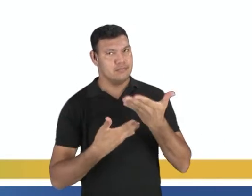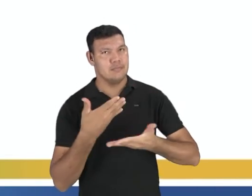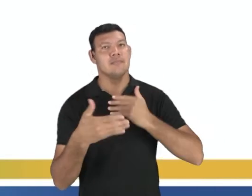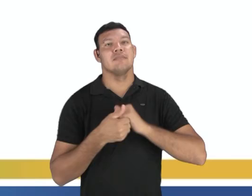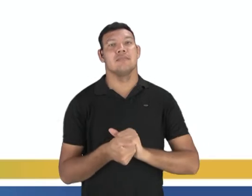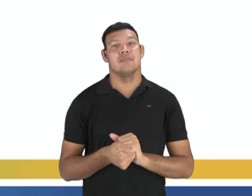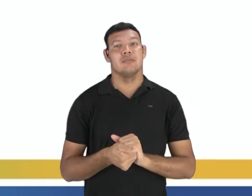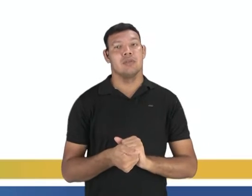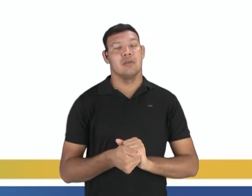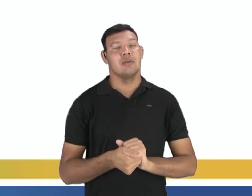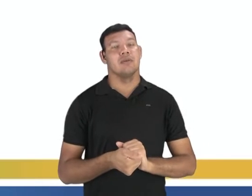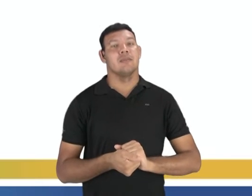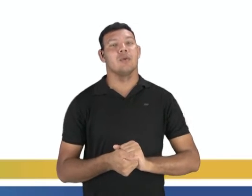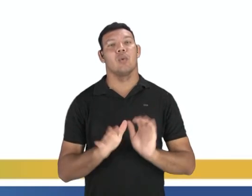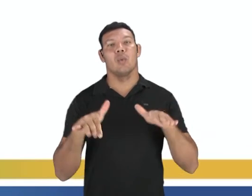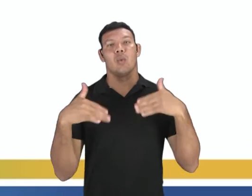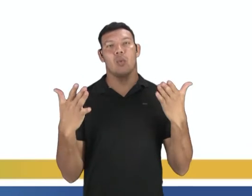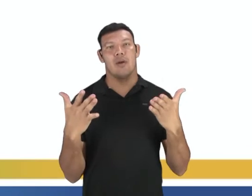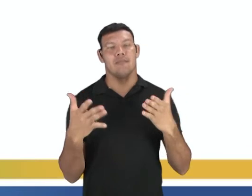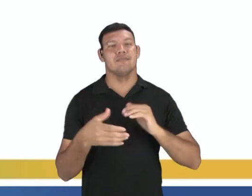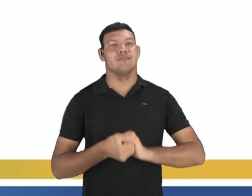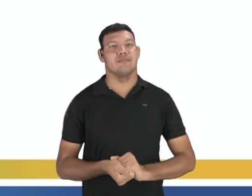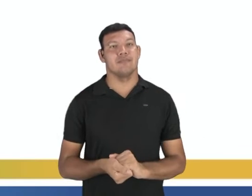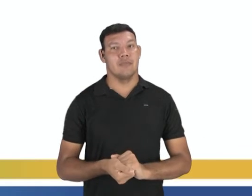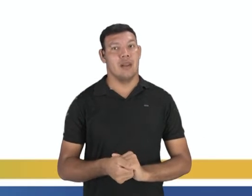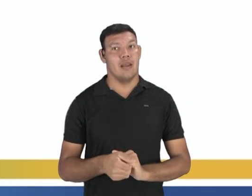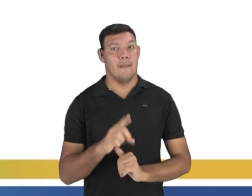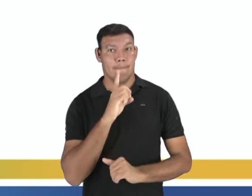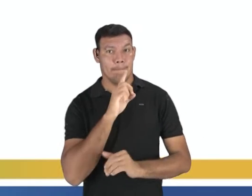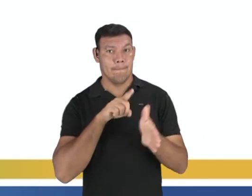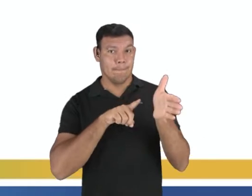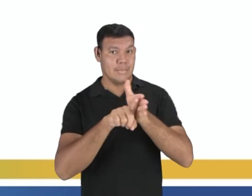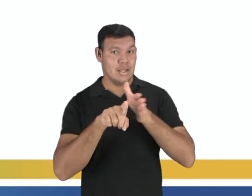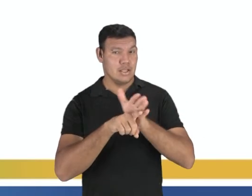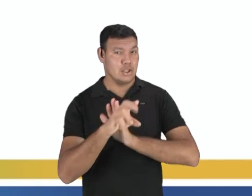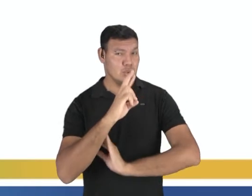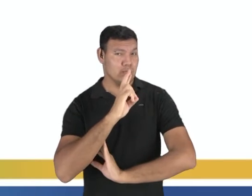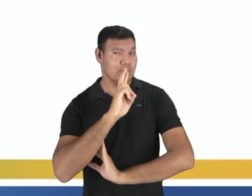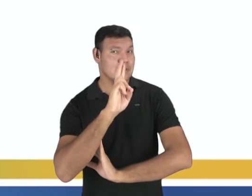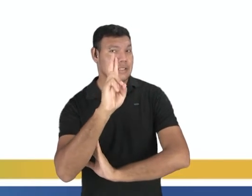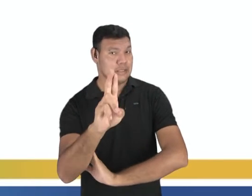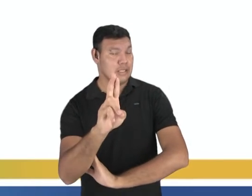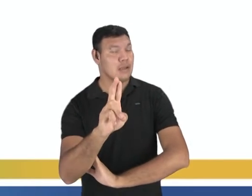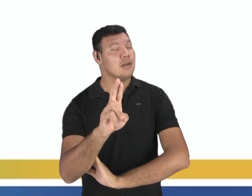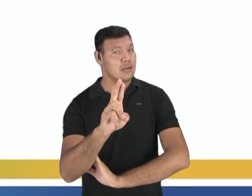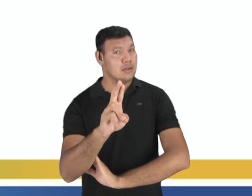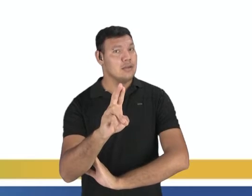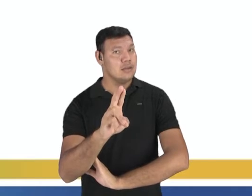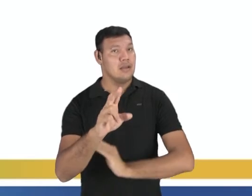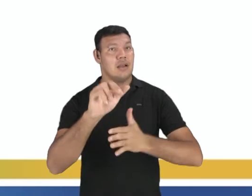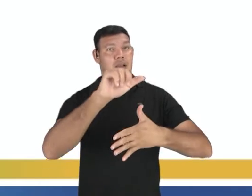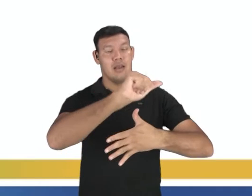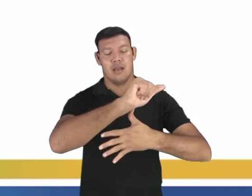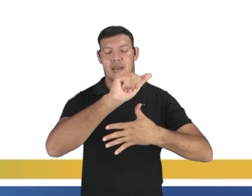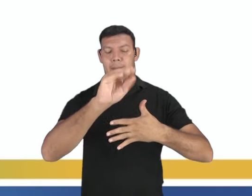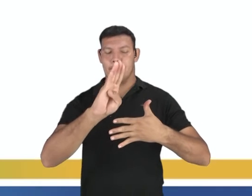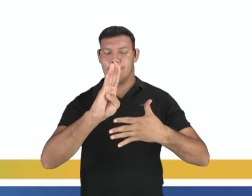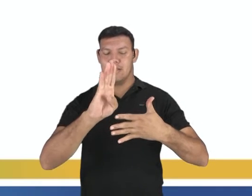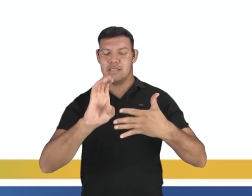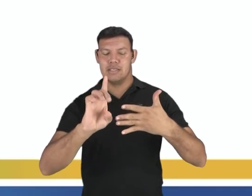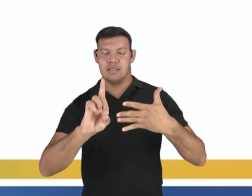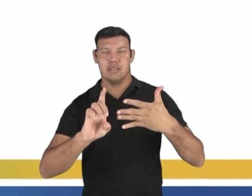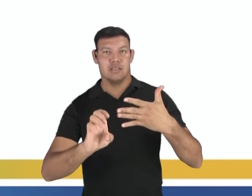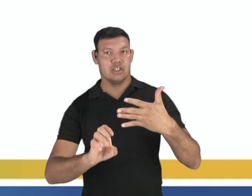cooperativos, exceto, galerinha, note, a questão quer que você marque uma, né, alternativa que não